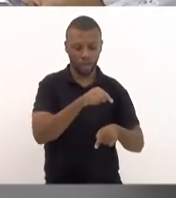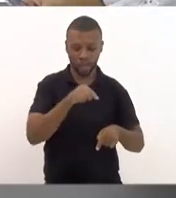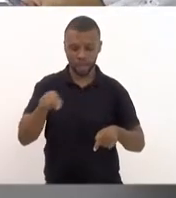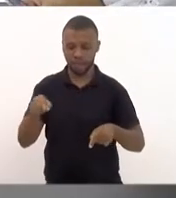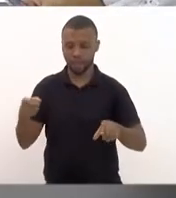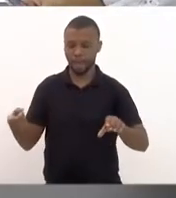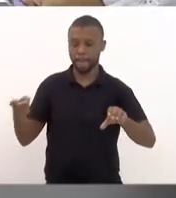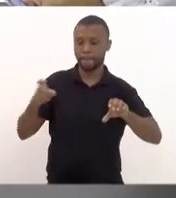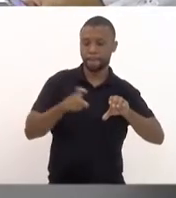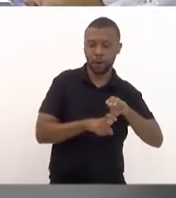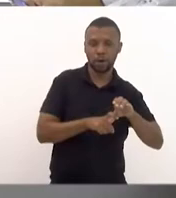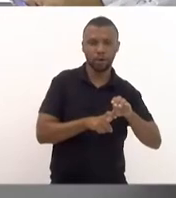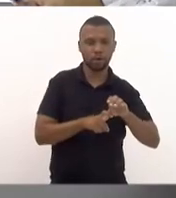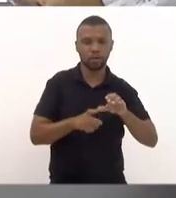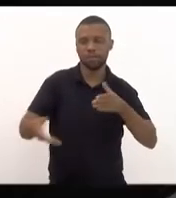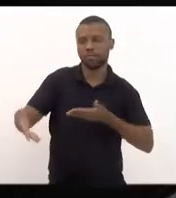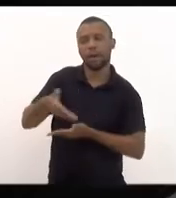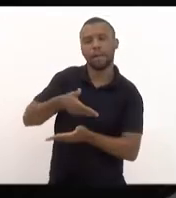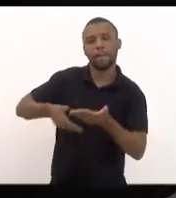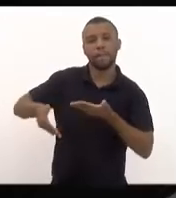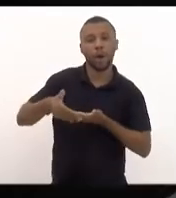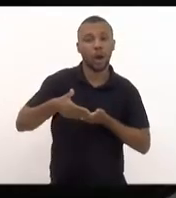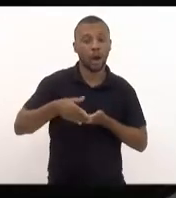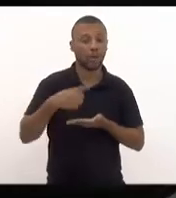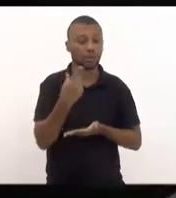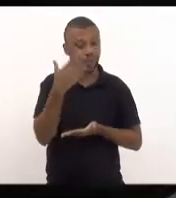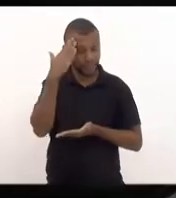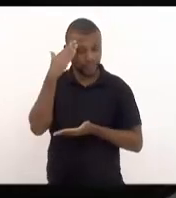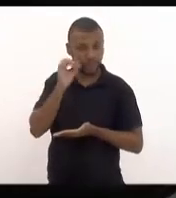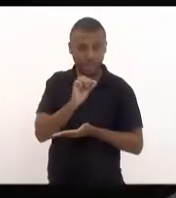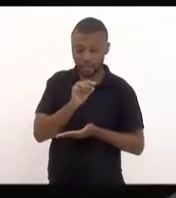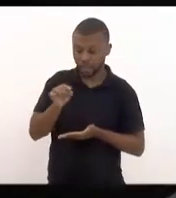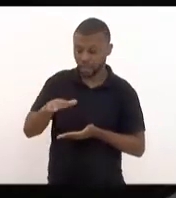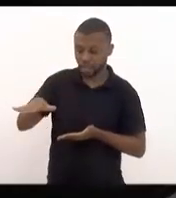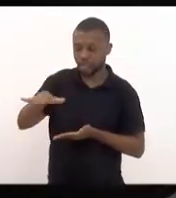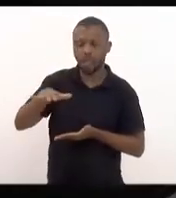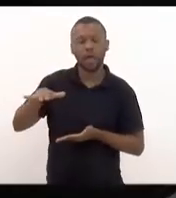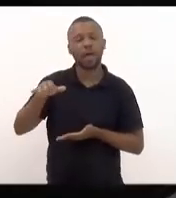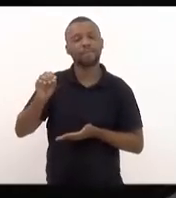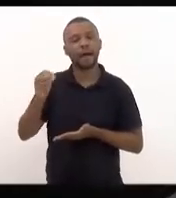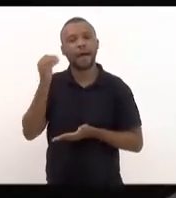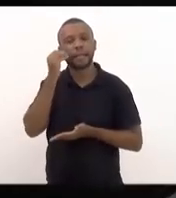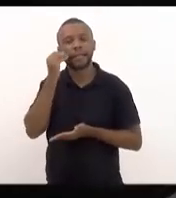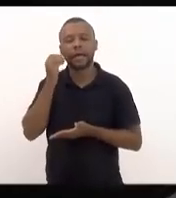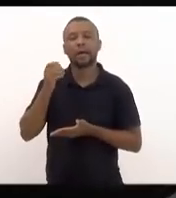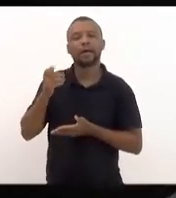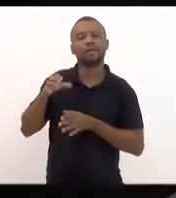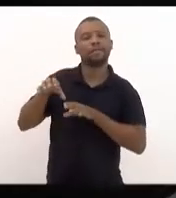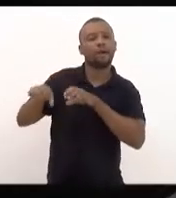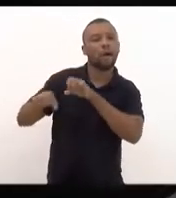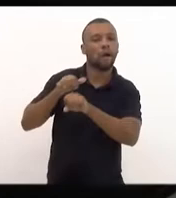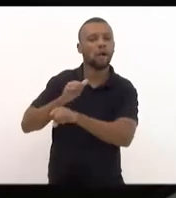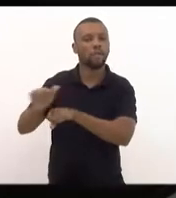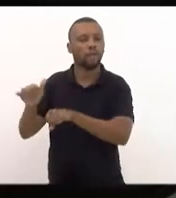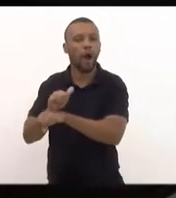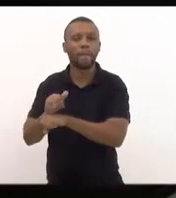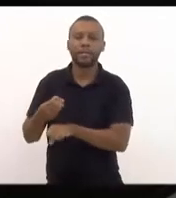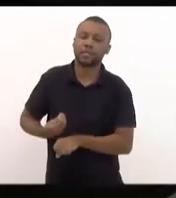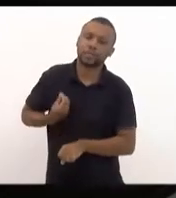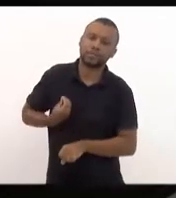sem desenvolvimento econômico ele não acontece, porque as pessoas vão procurar formas de sobrevivência e vão